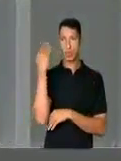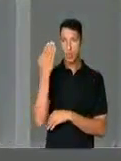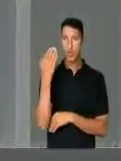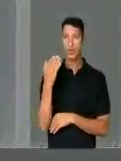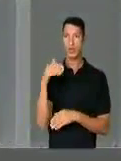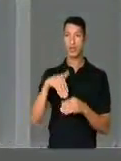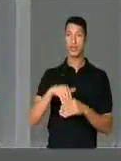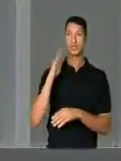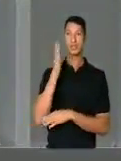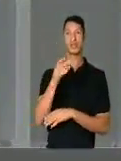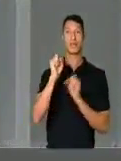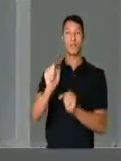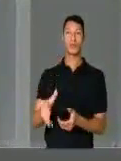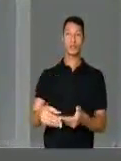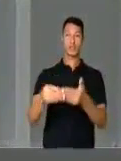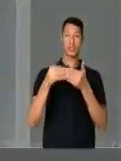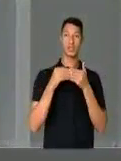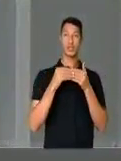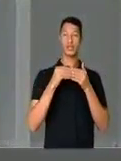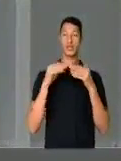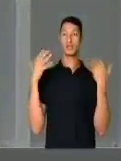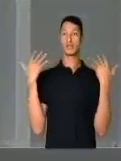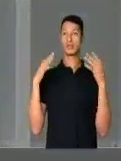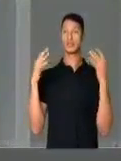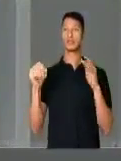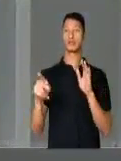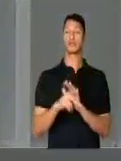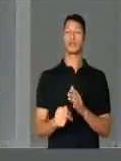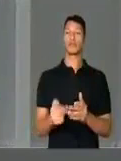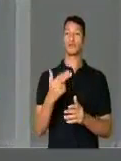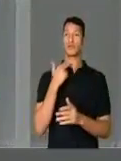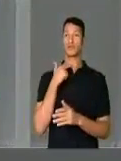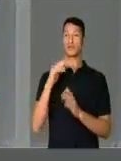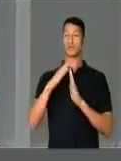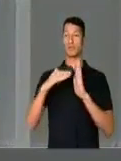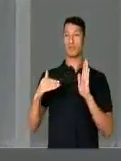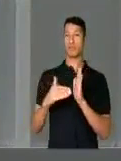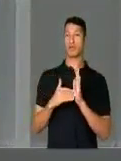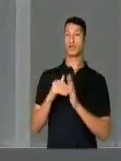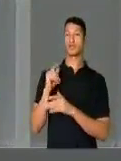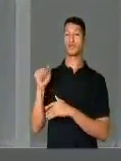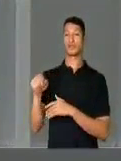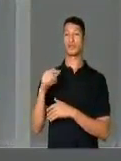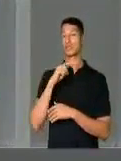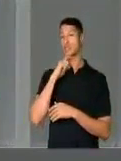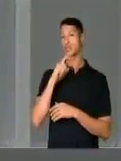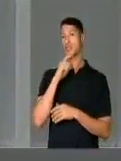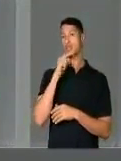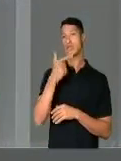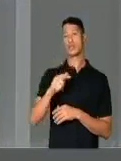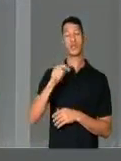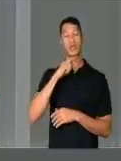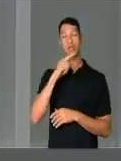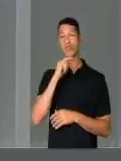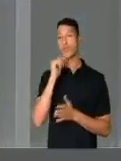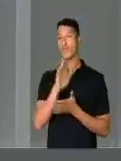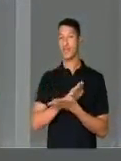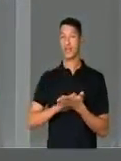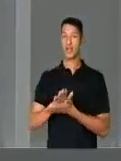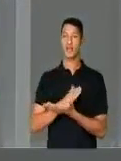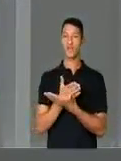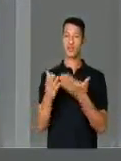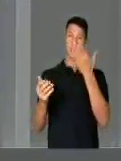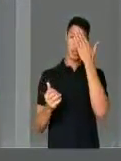atordoado, a eleição direta pode trazer um aventureiro a ocupar o Palácio do Planalto. Ninguém tem dúvida